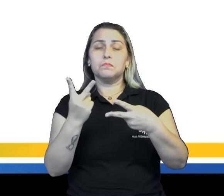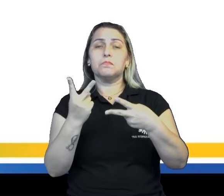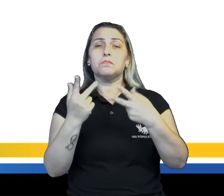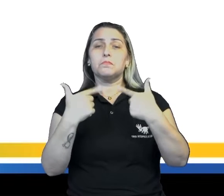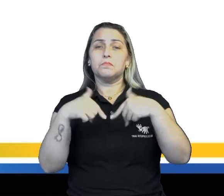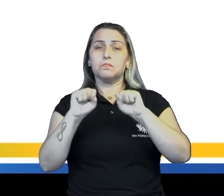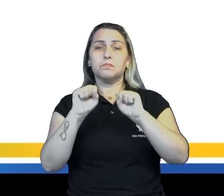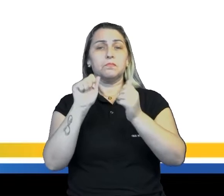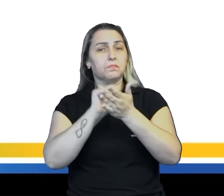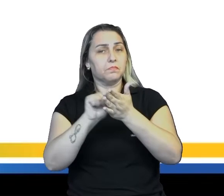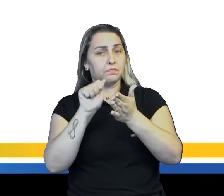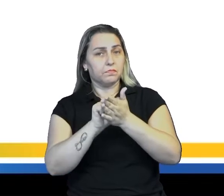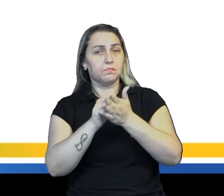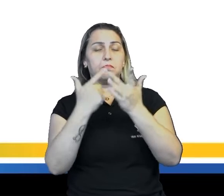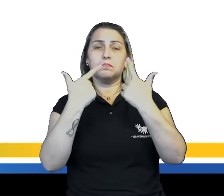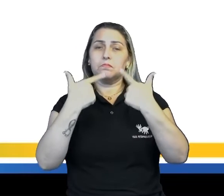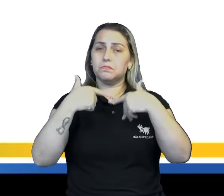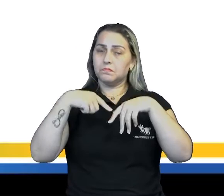uma linguagem